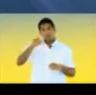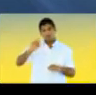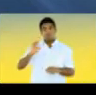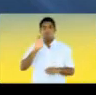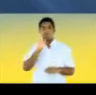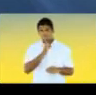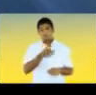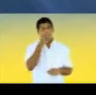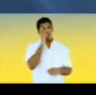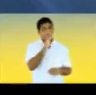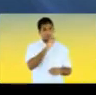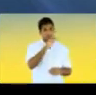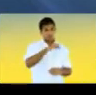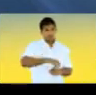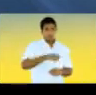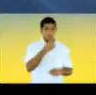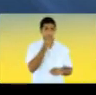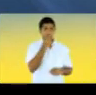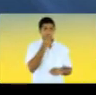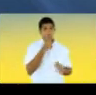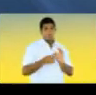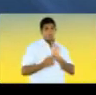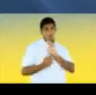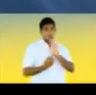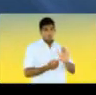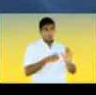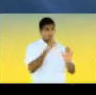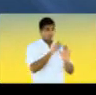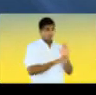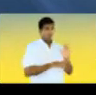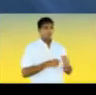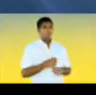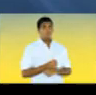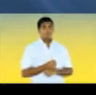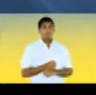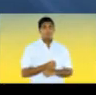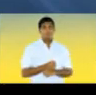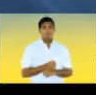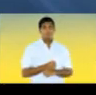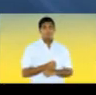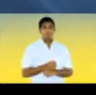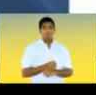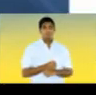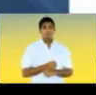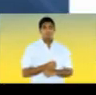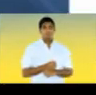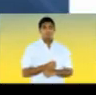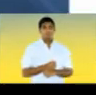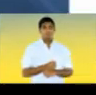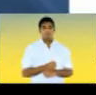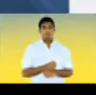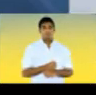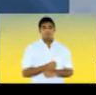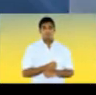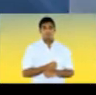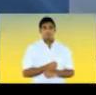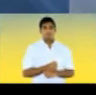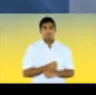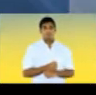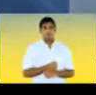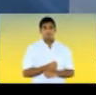estão prometendo no guia eleitoral deles, Elias Lira já garantiu para a Vitória, como mostra este